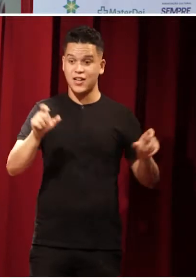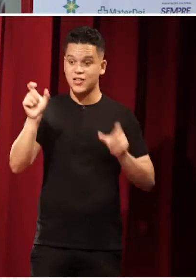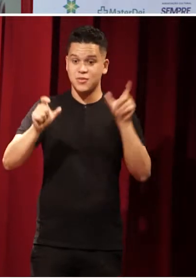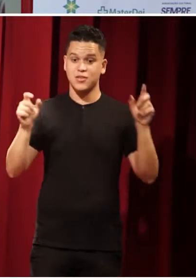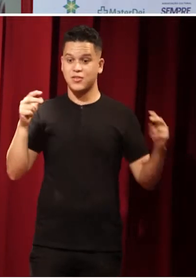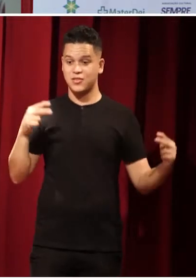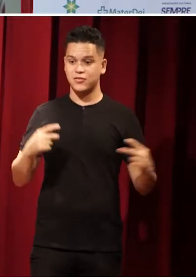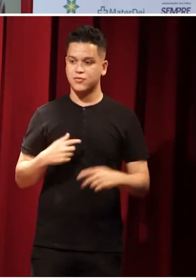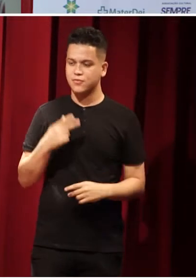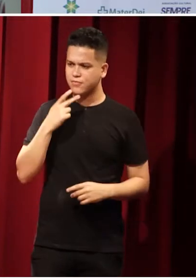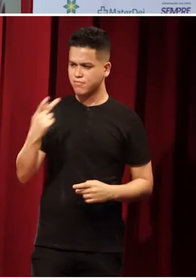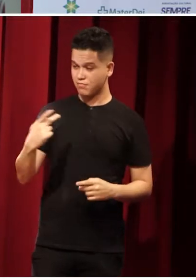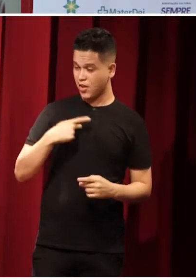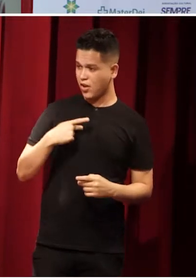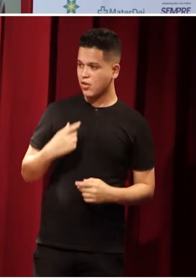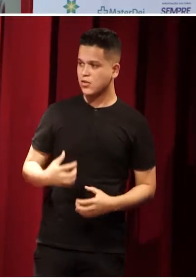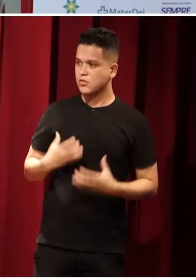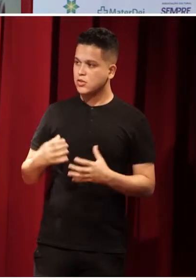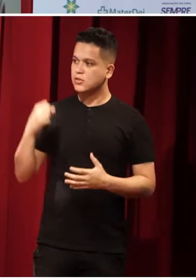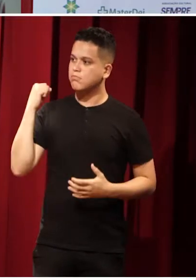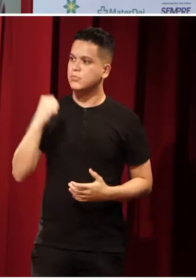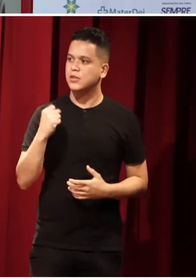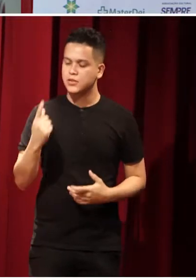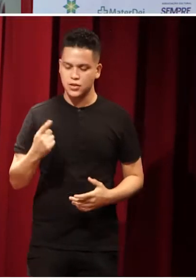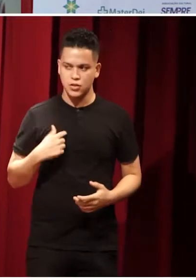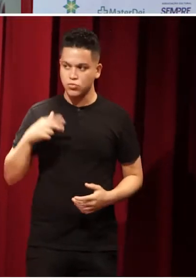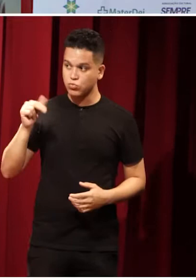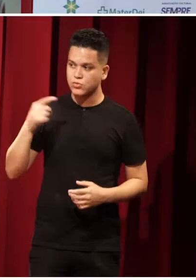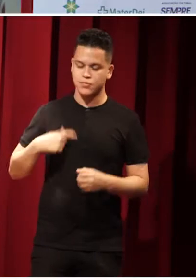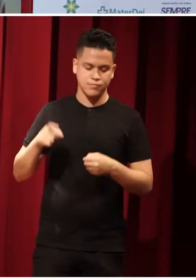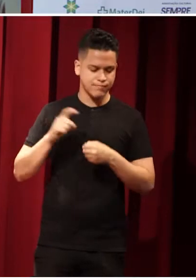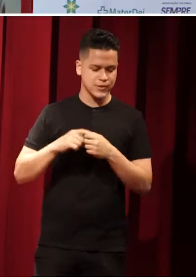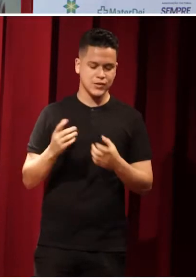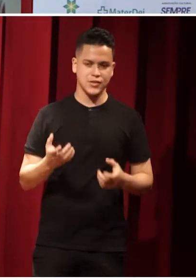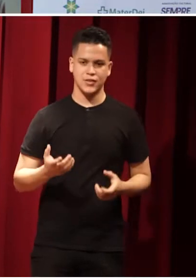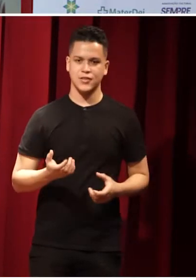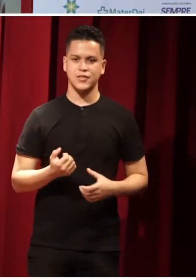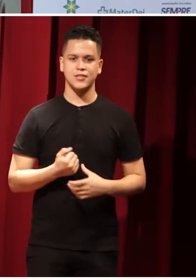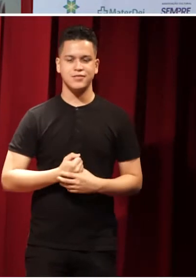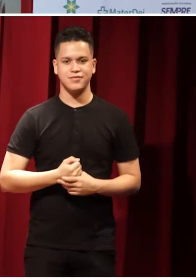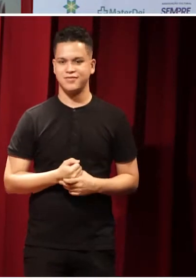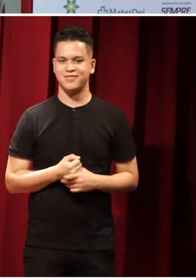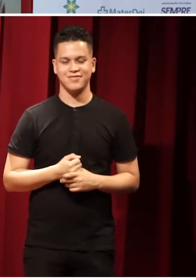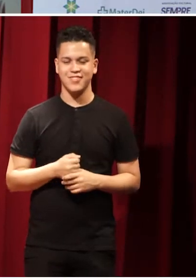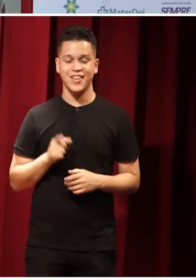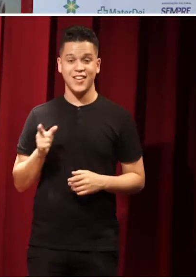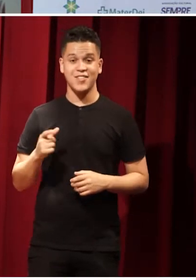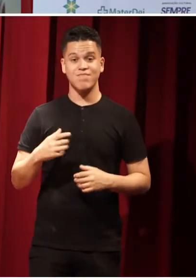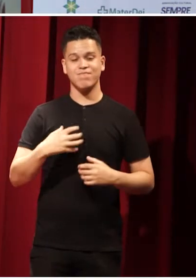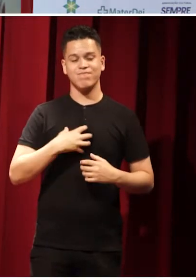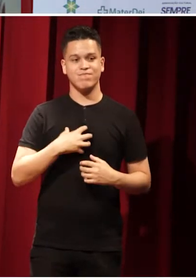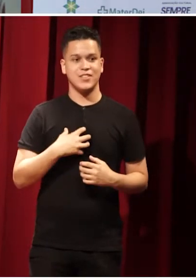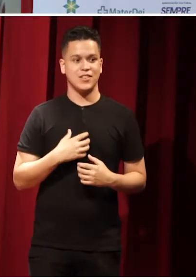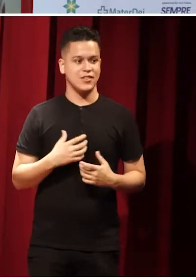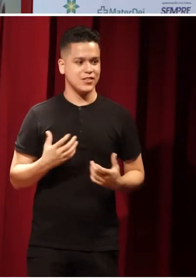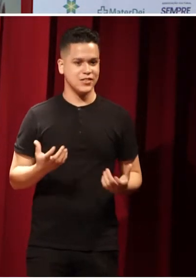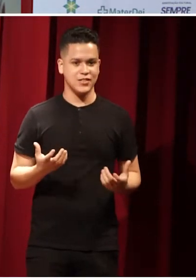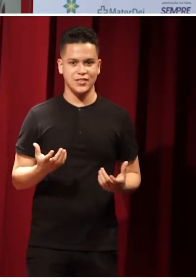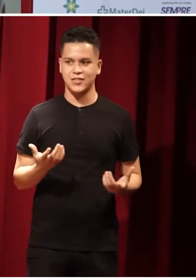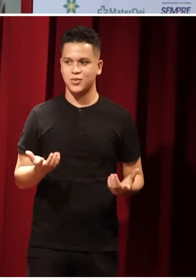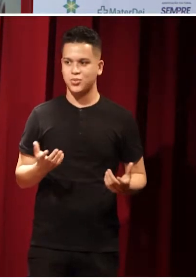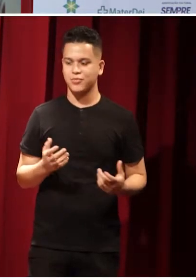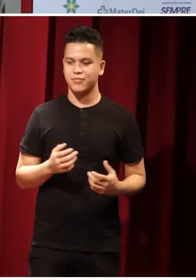me matar. Passavam por mim e falavam assim, você vai ver, eu te mato, nunca mais volto. E aí... eu estava na